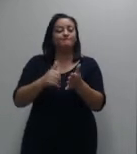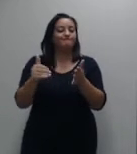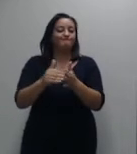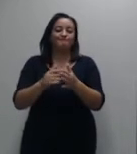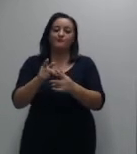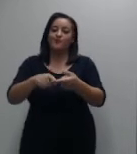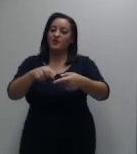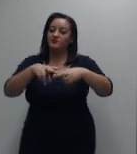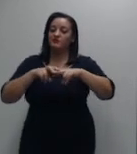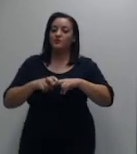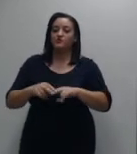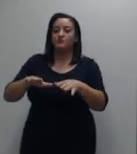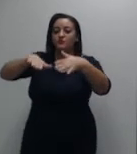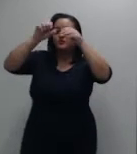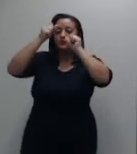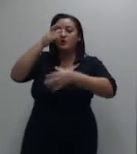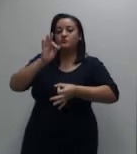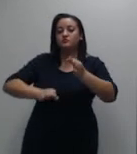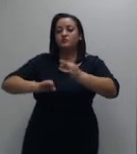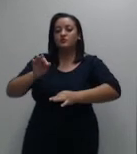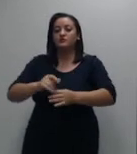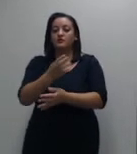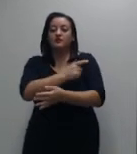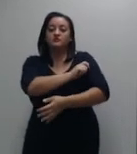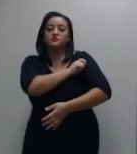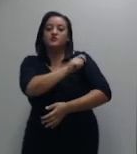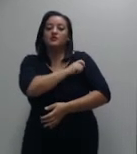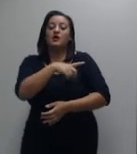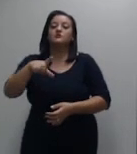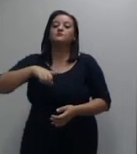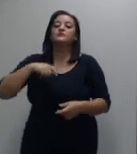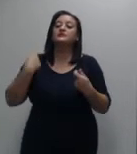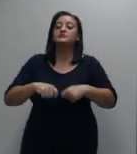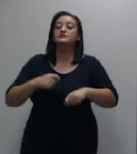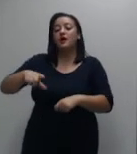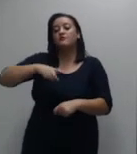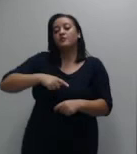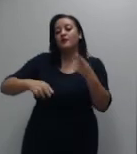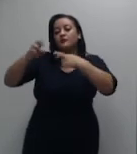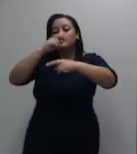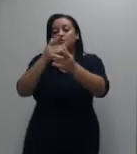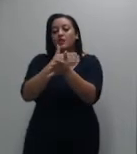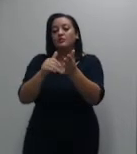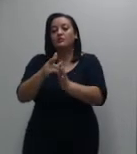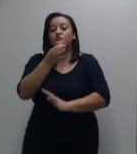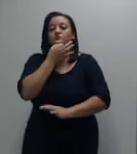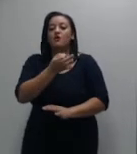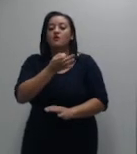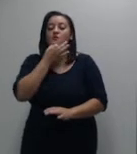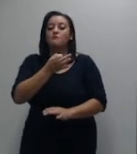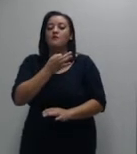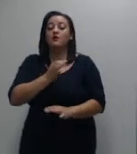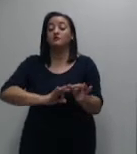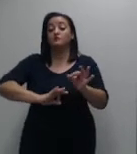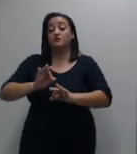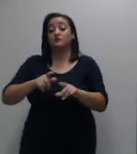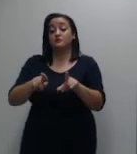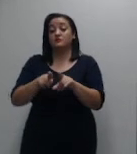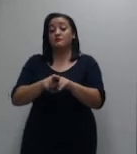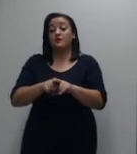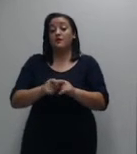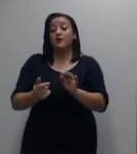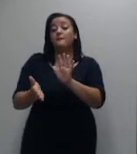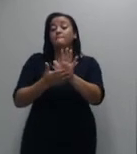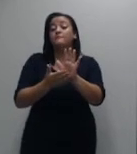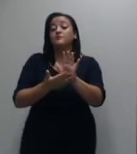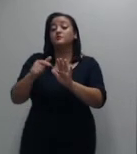portão o Ronaldo Justiça do Rio de Janeiro tinha que ter examinado todos os argumentos subsidiário trazidos